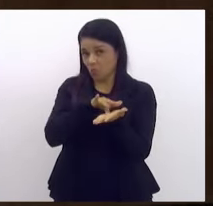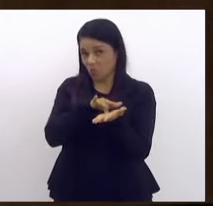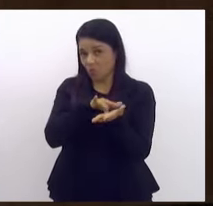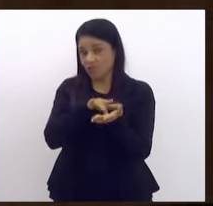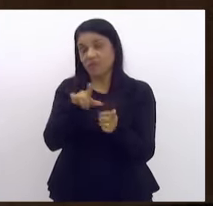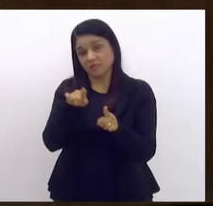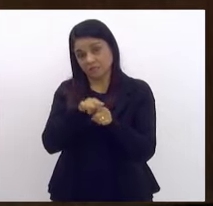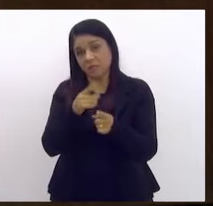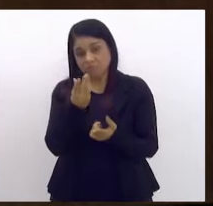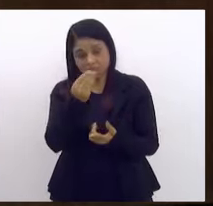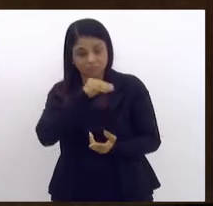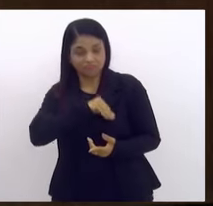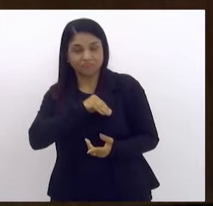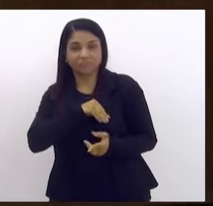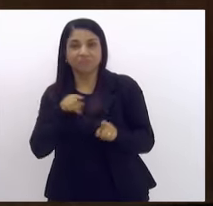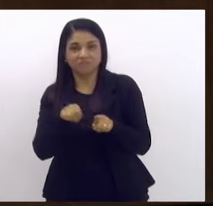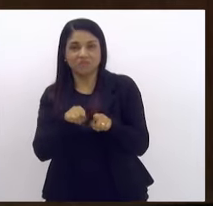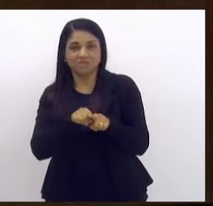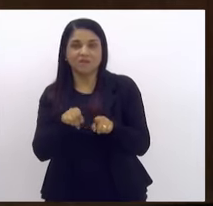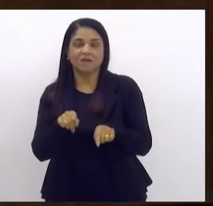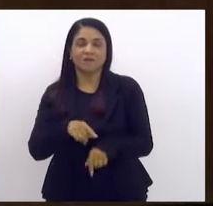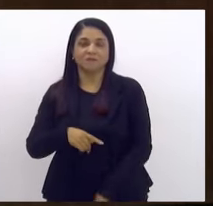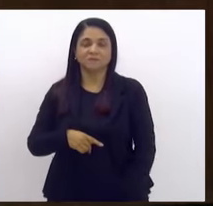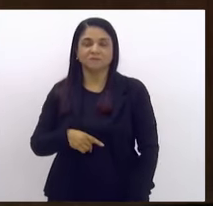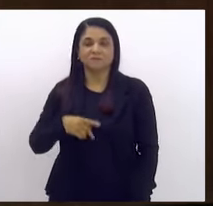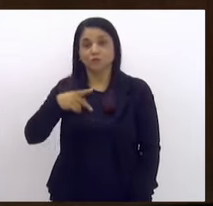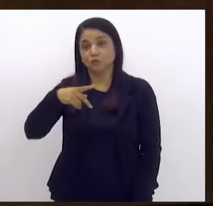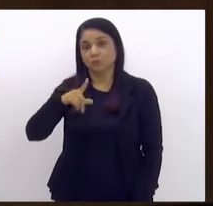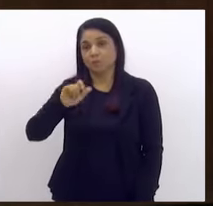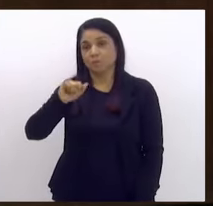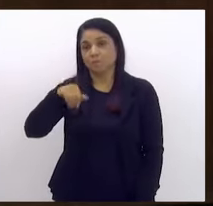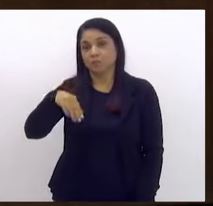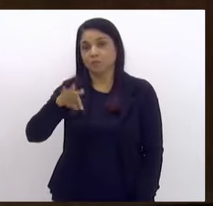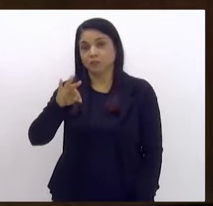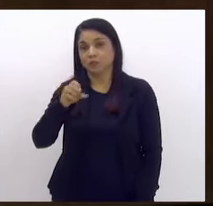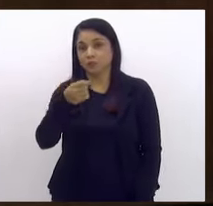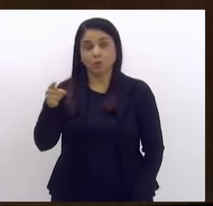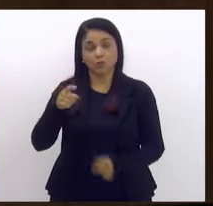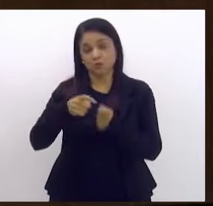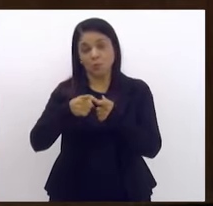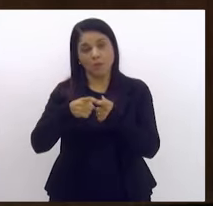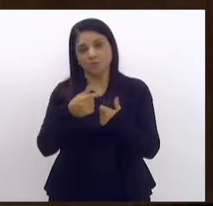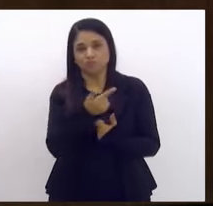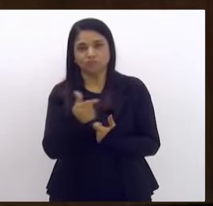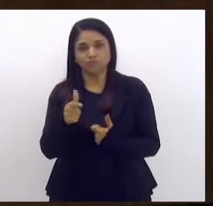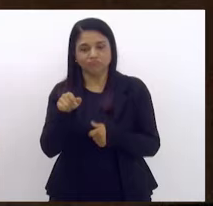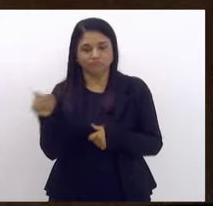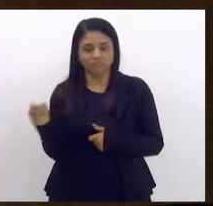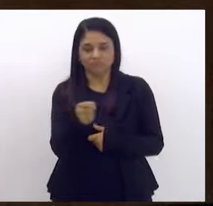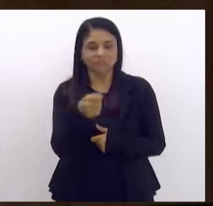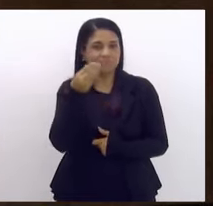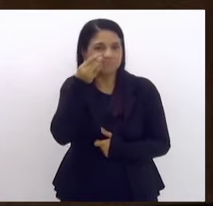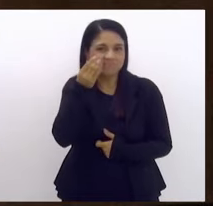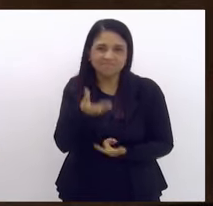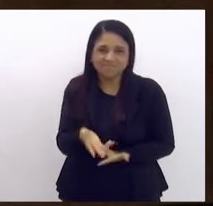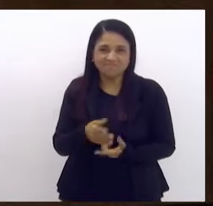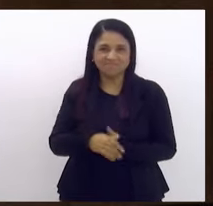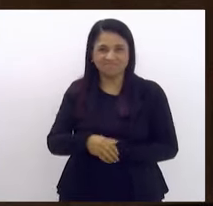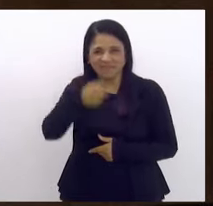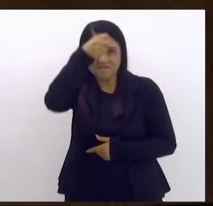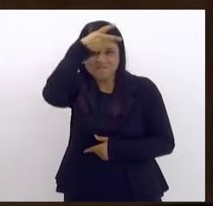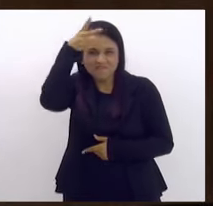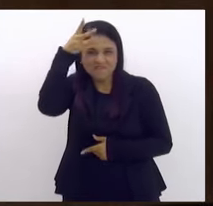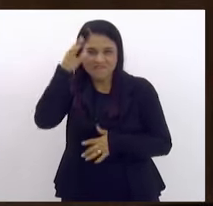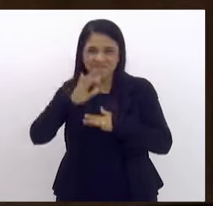receber dinheiro desses plantões que os médicos não dão. Porque é muita cara de pau do prefeitinho ir para as